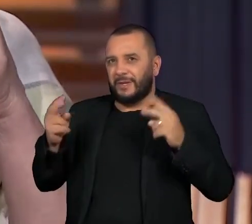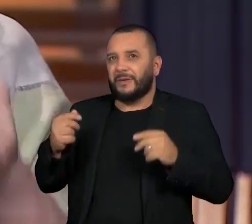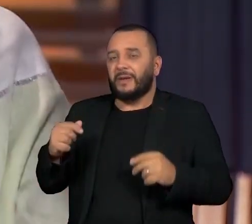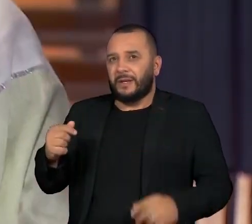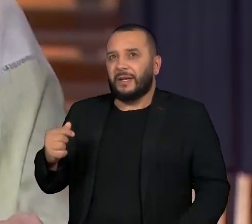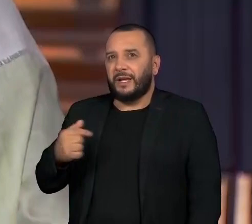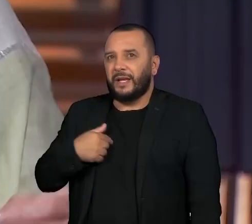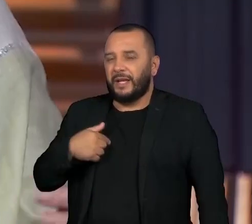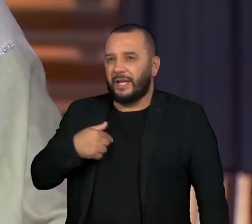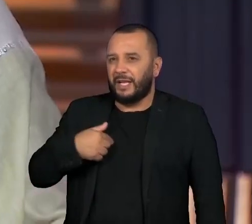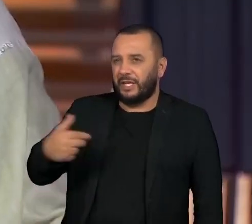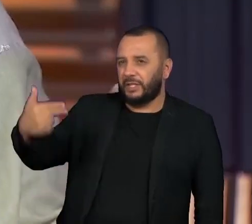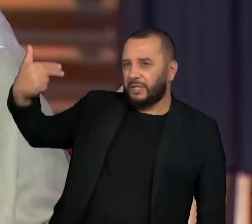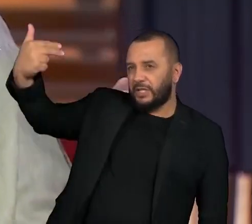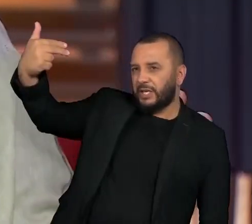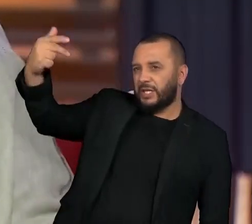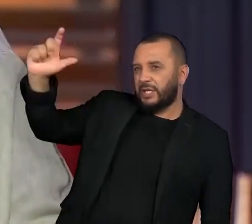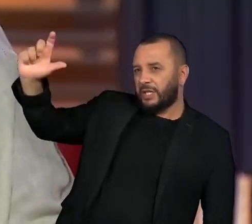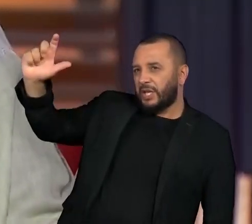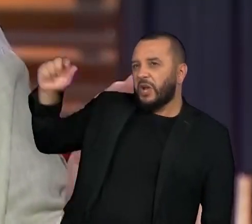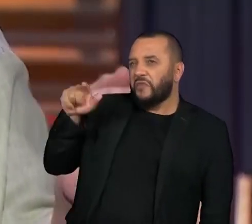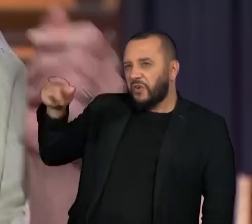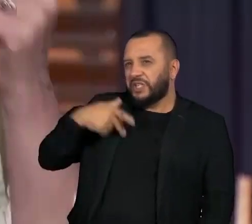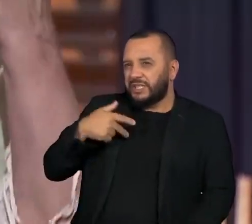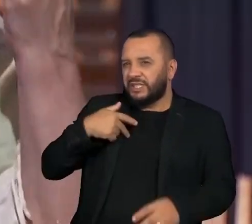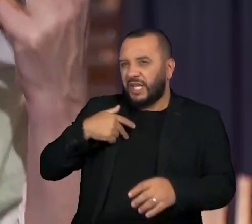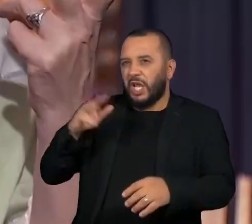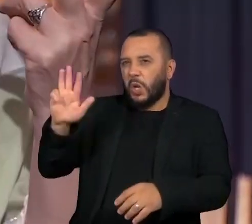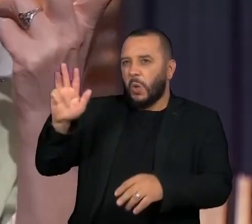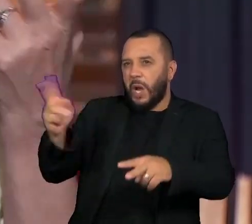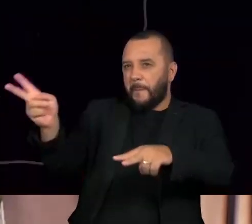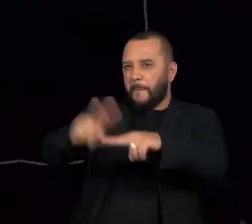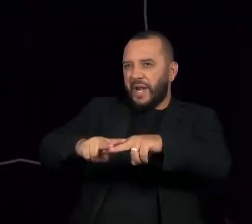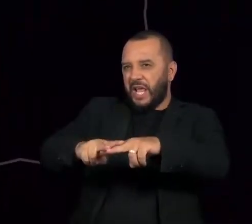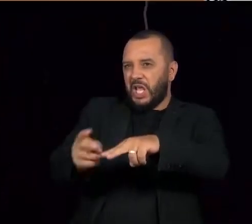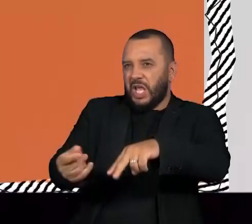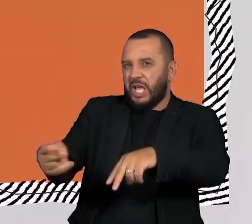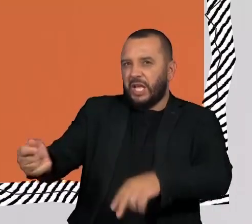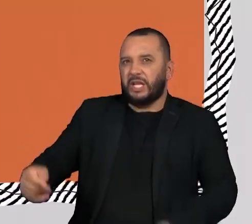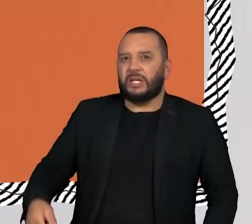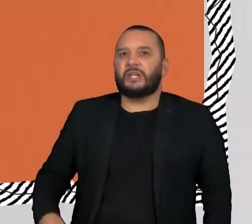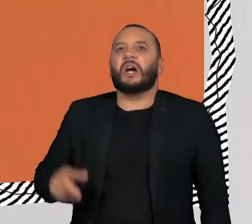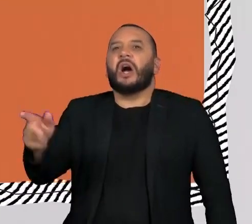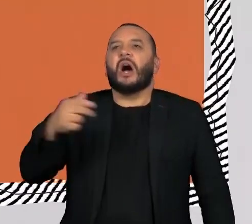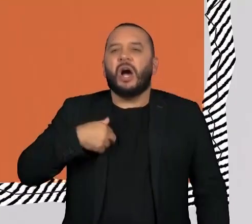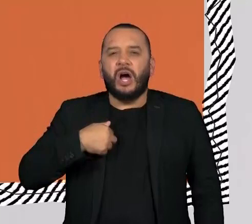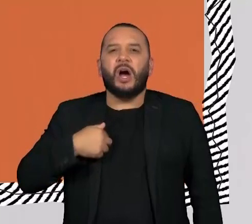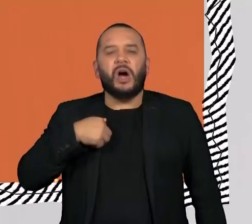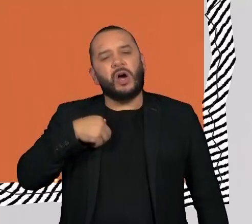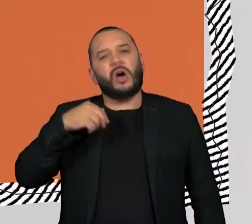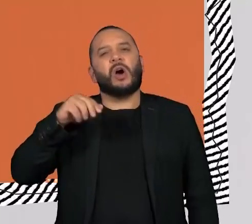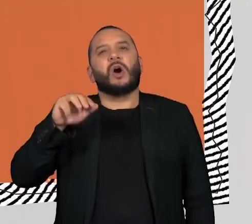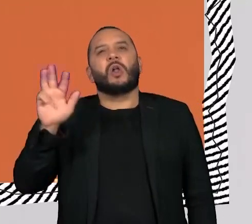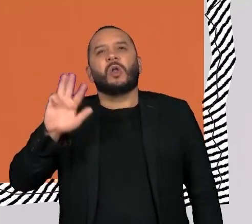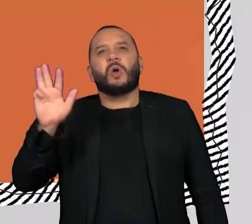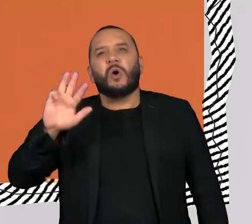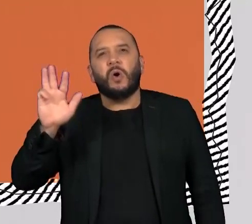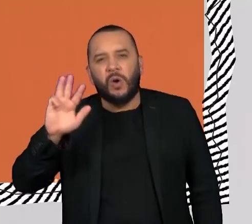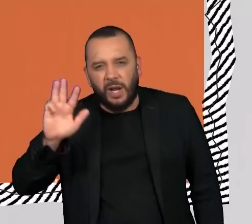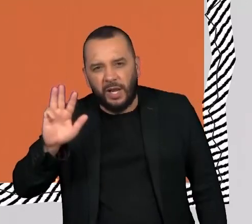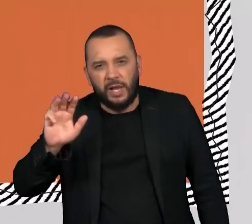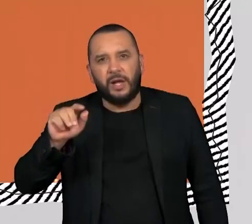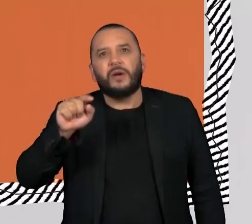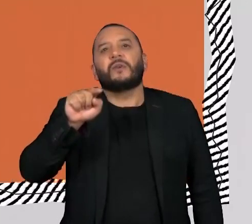falar assim você vai apodrecer na cadeia falando com o Lula né seu Lula da Silva se